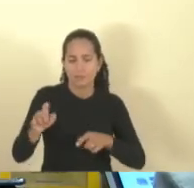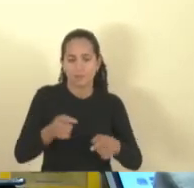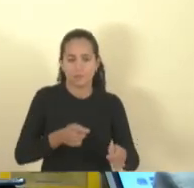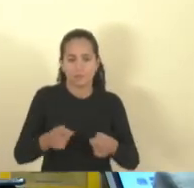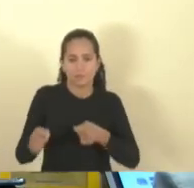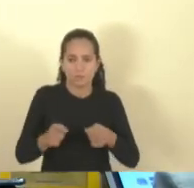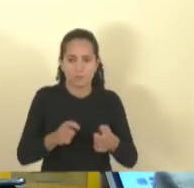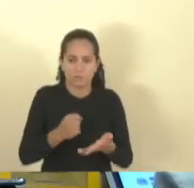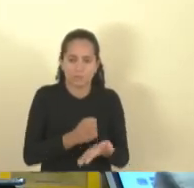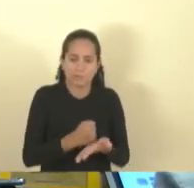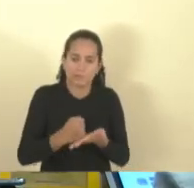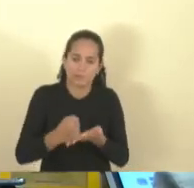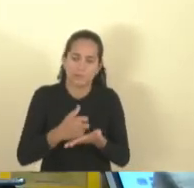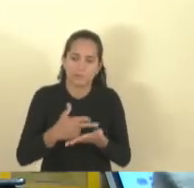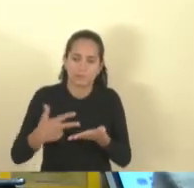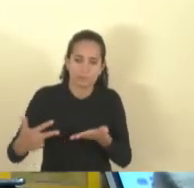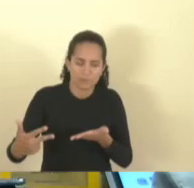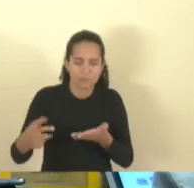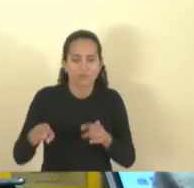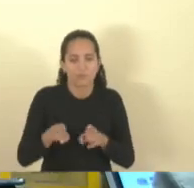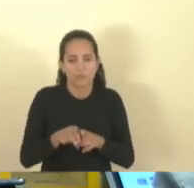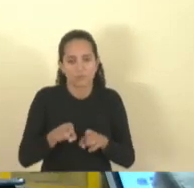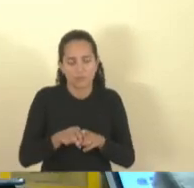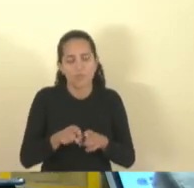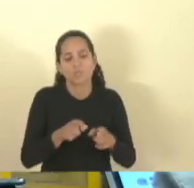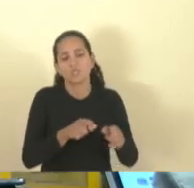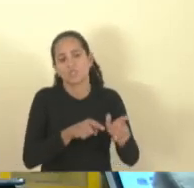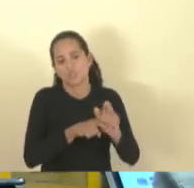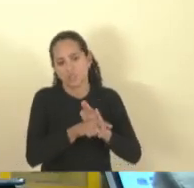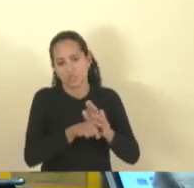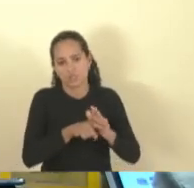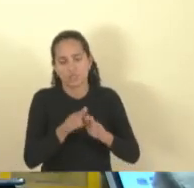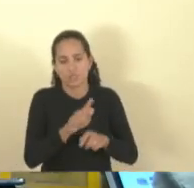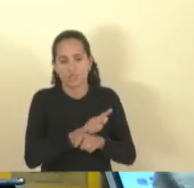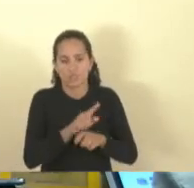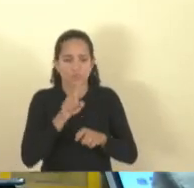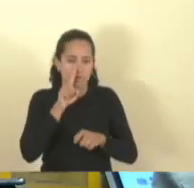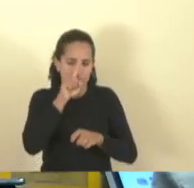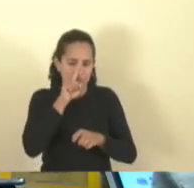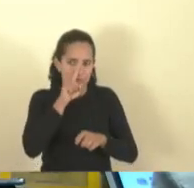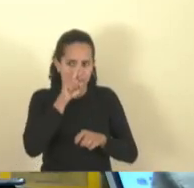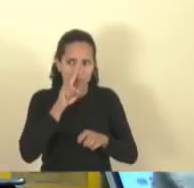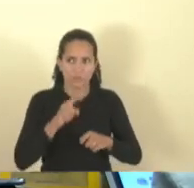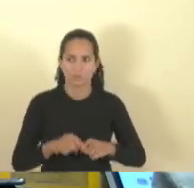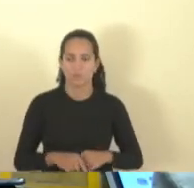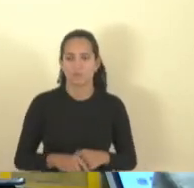das Contratações, Gestão de Riscos e Compliance.